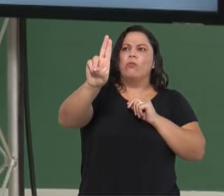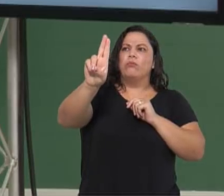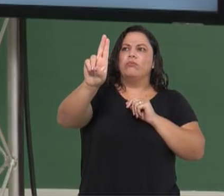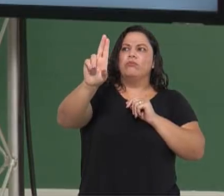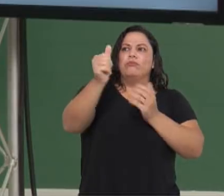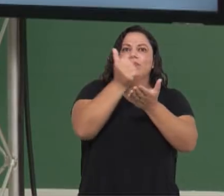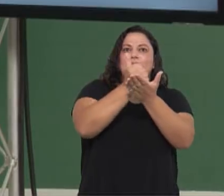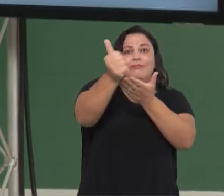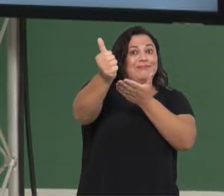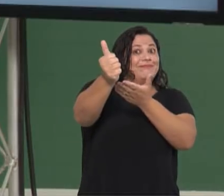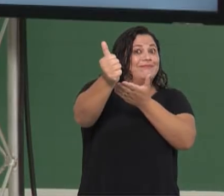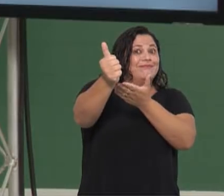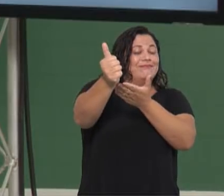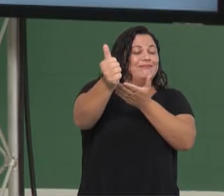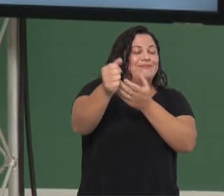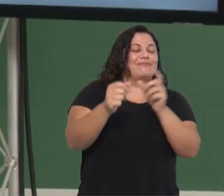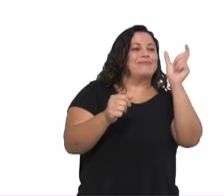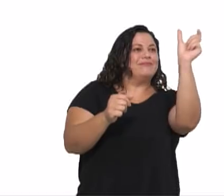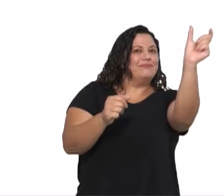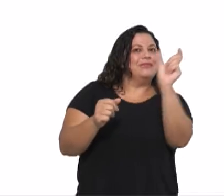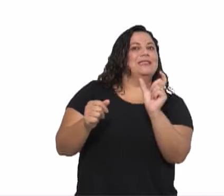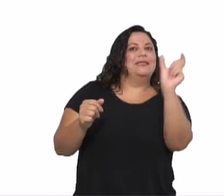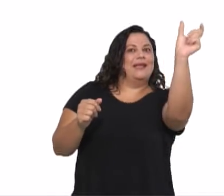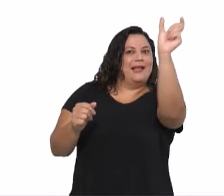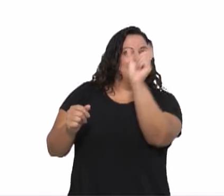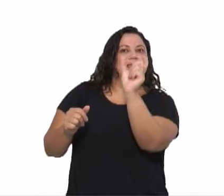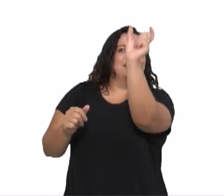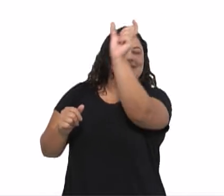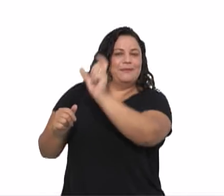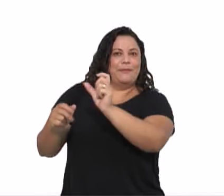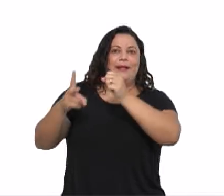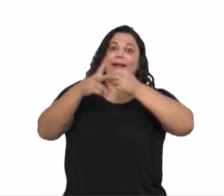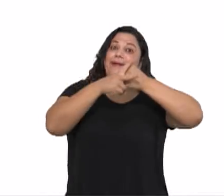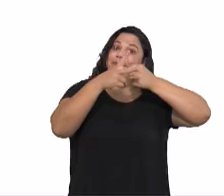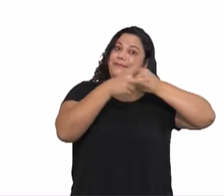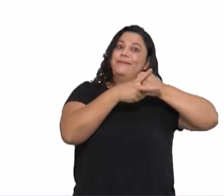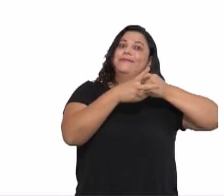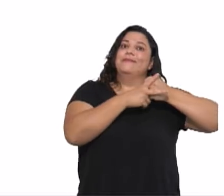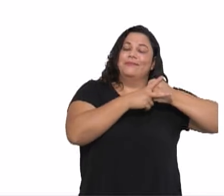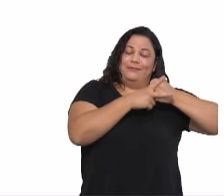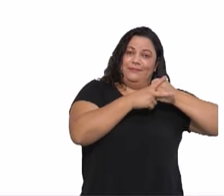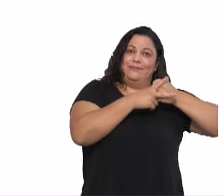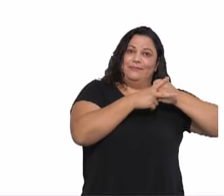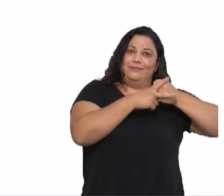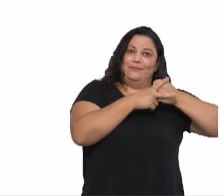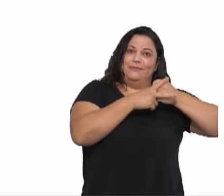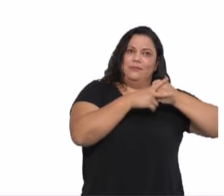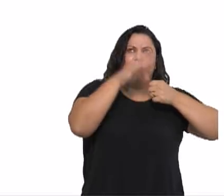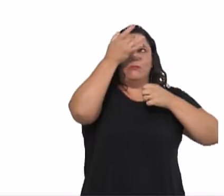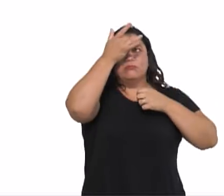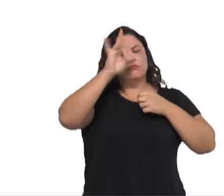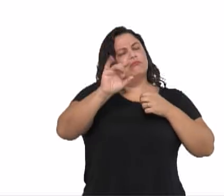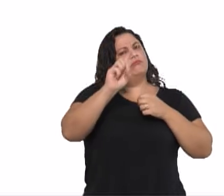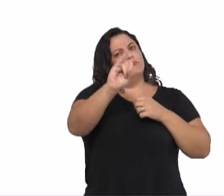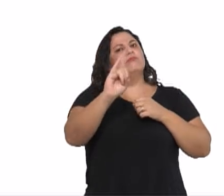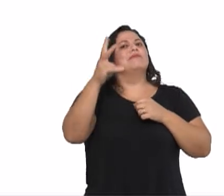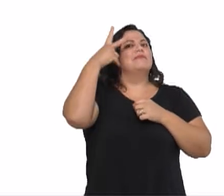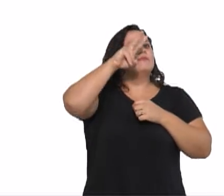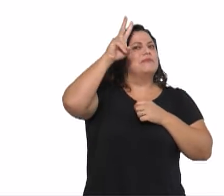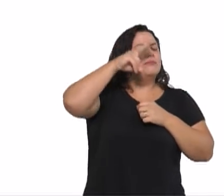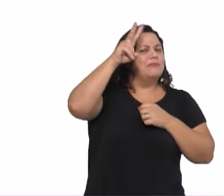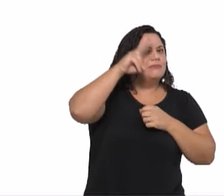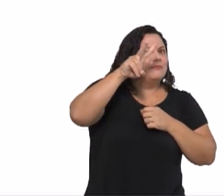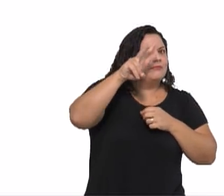Então, estas palavras que eu destaquei para você, elas são verbos. Eu não sei se você se lembra, por isso